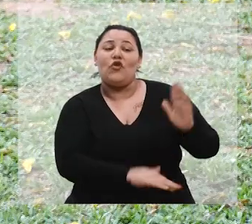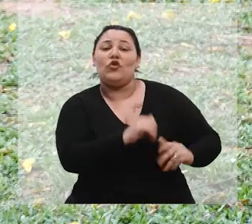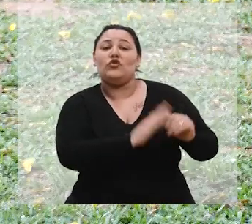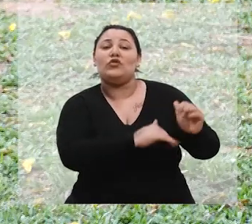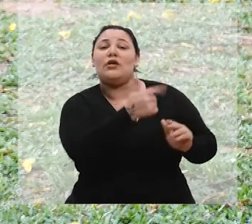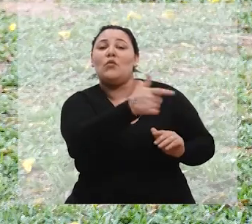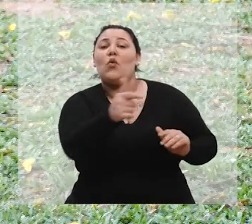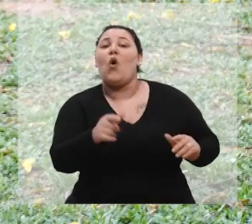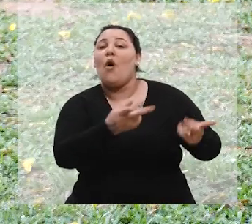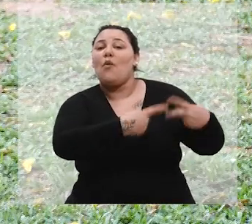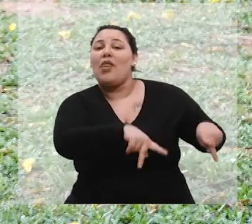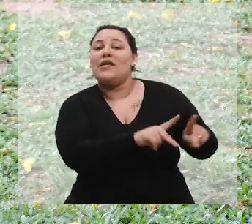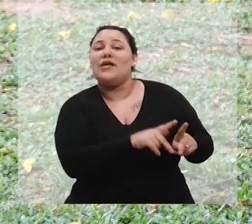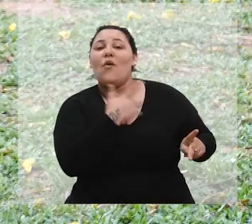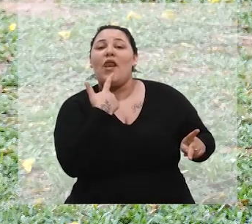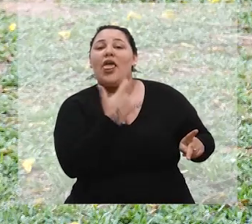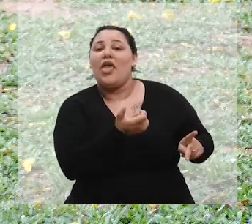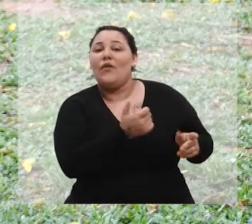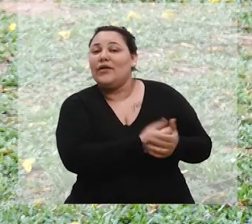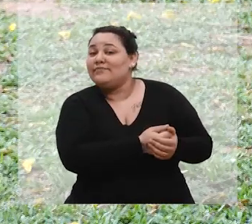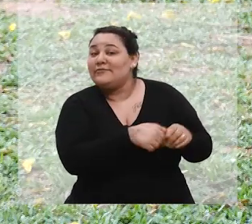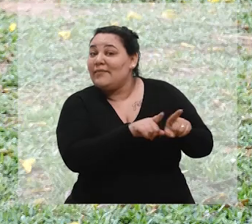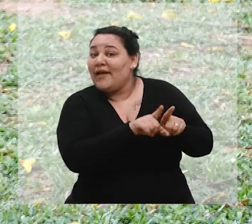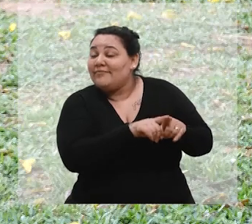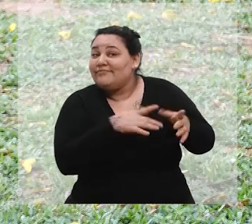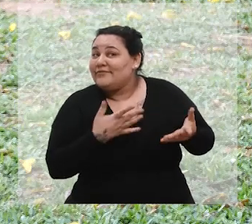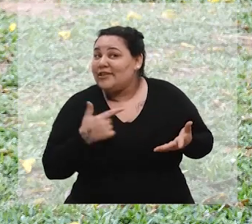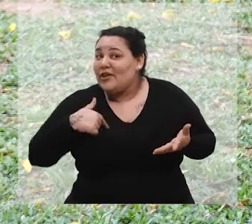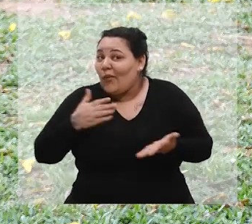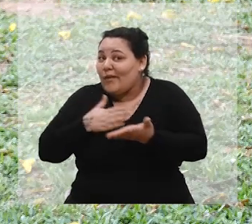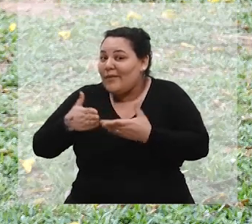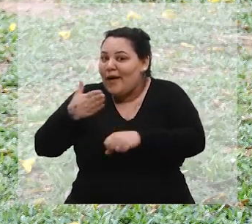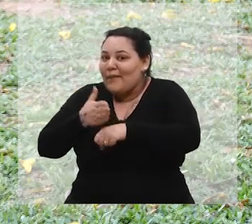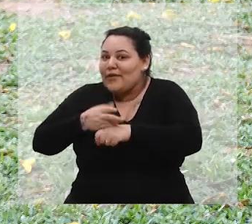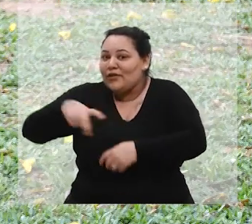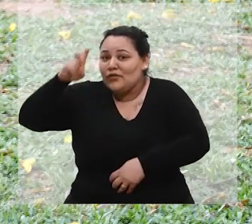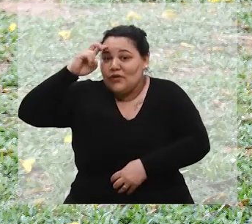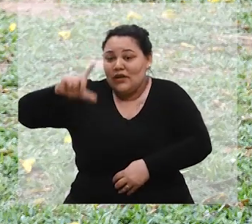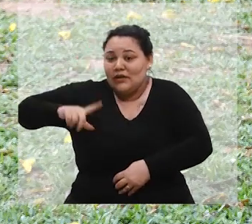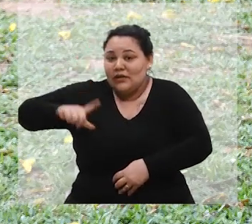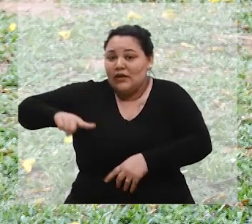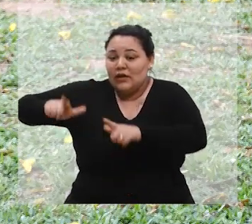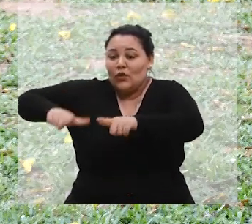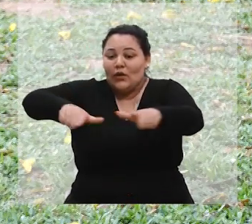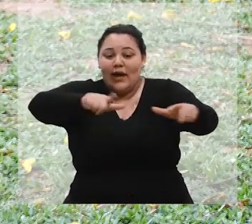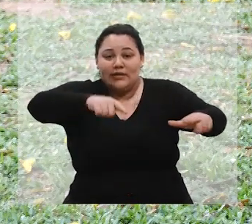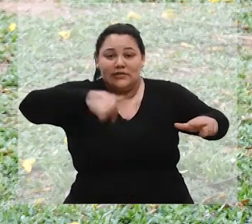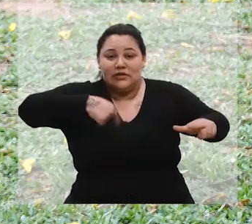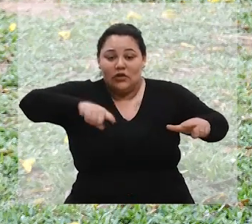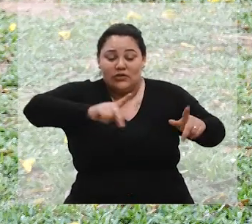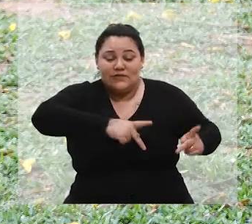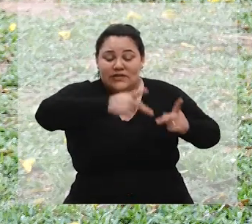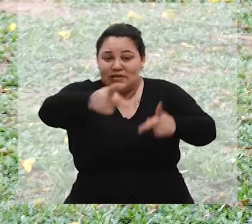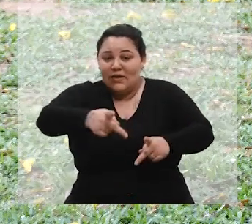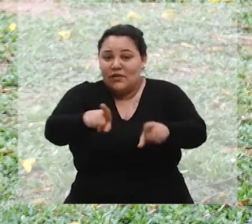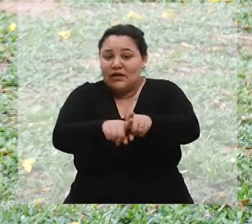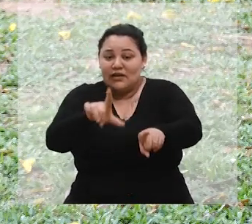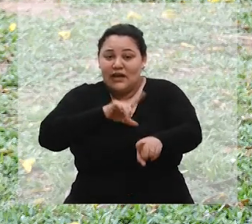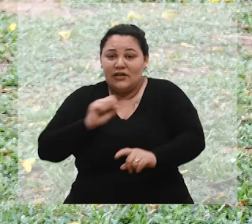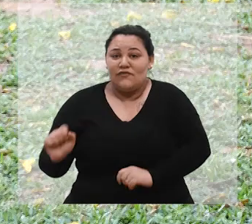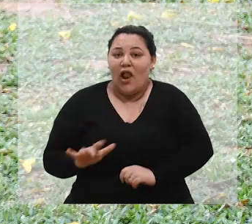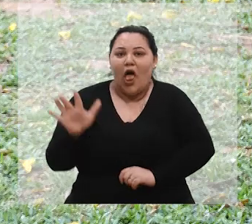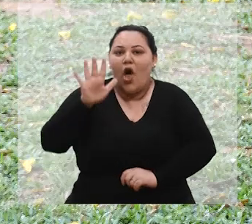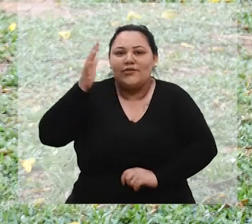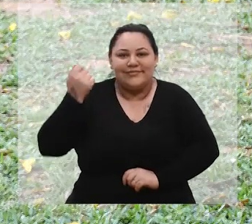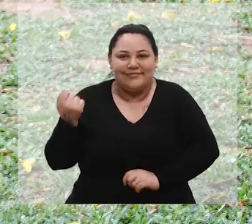constitui, porque a gente passa a pertencer a essa cultura, e independente de onde a gente vai com esses valores. Seja